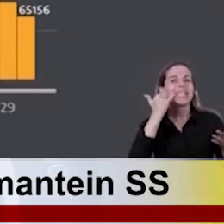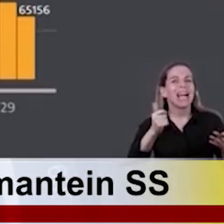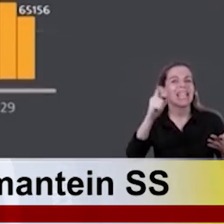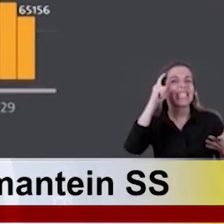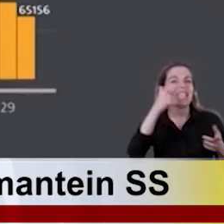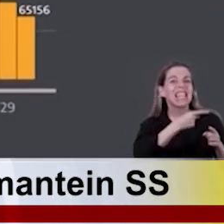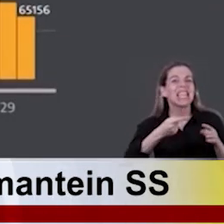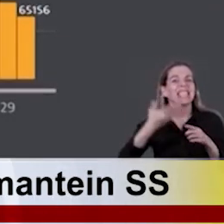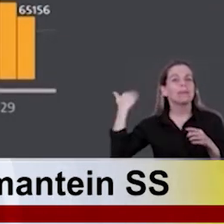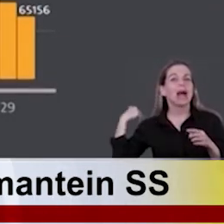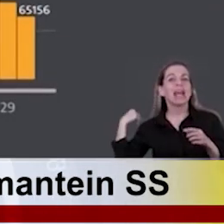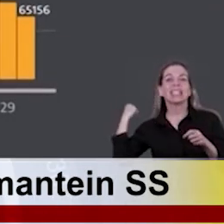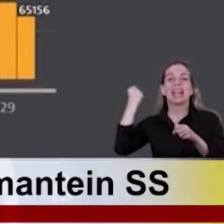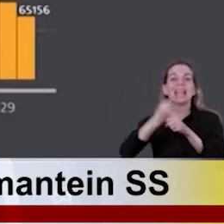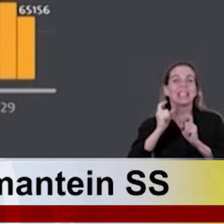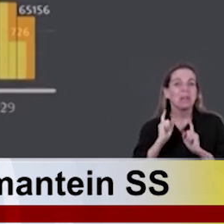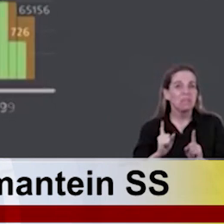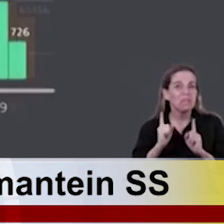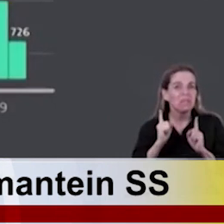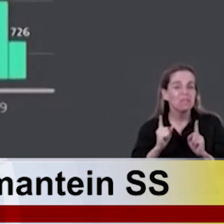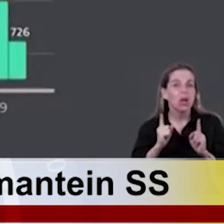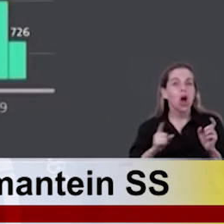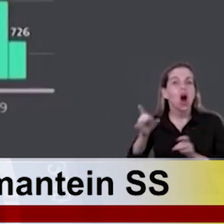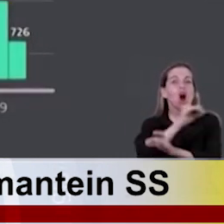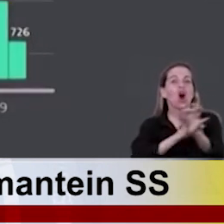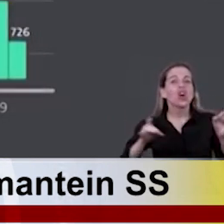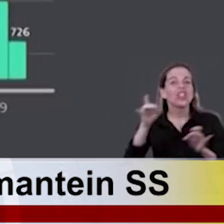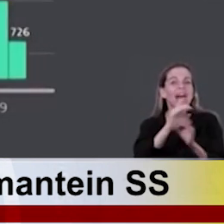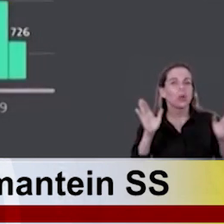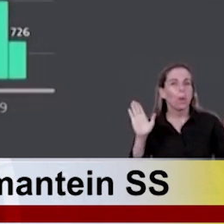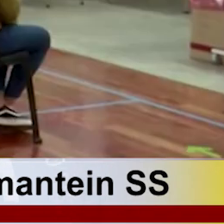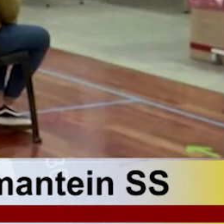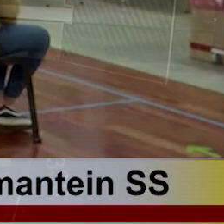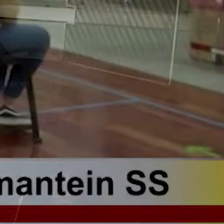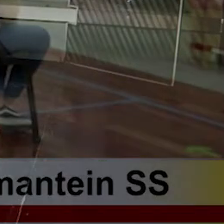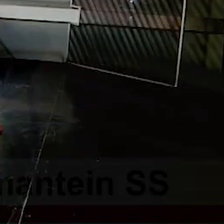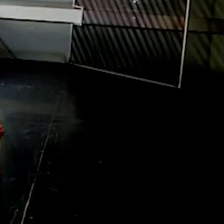Caso aumenta, Luanda mantém cerca sanitária to final fulan agosto.